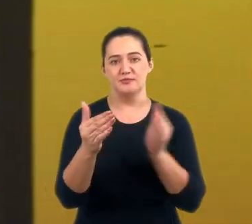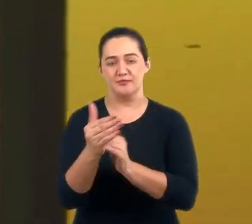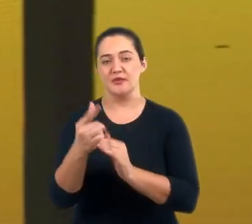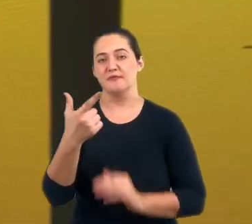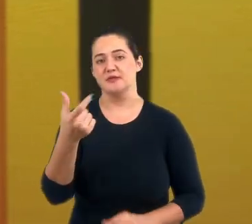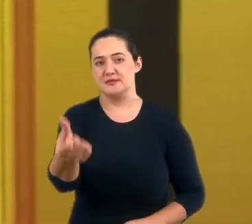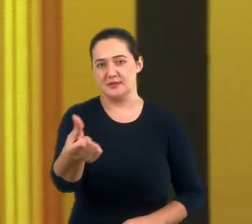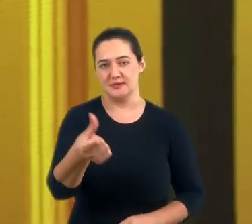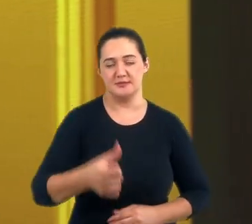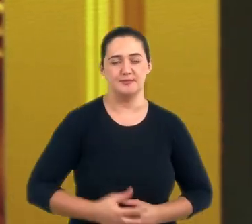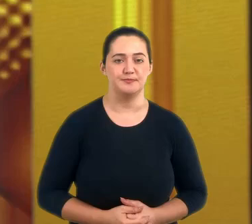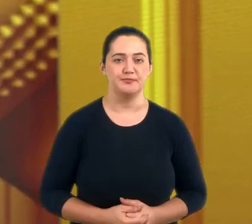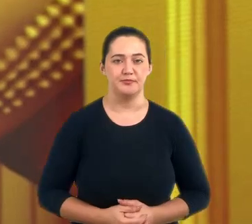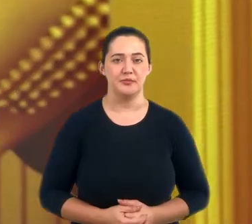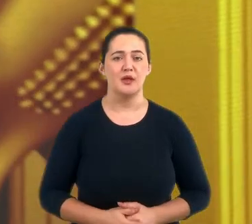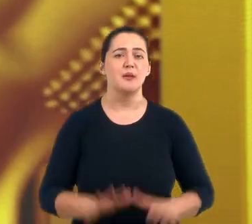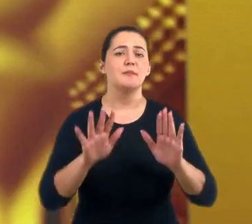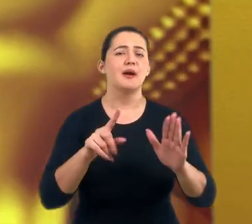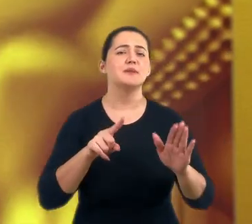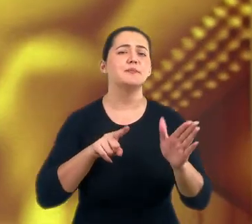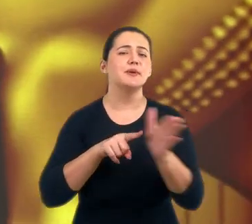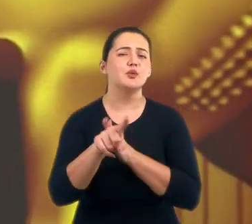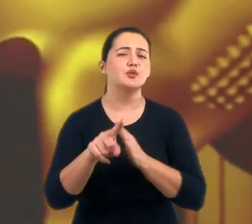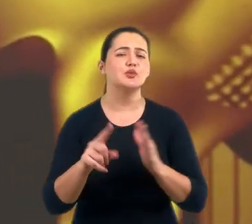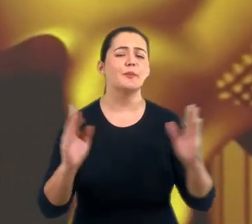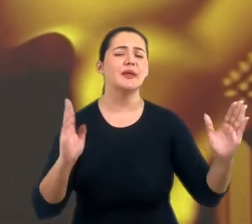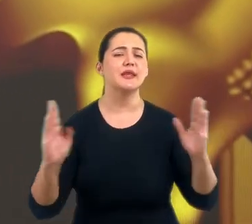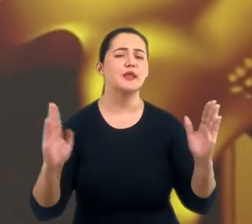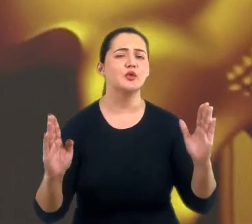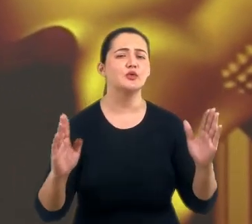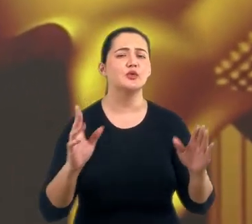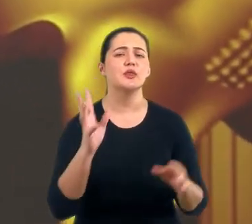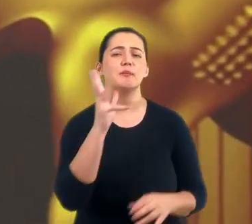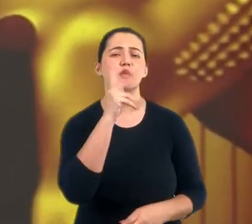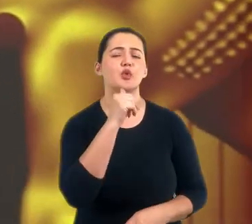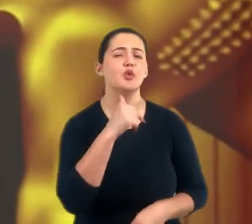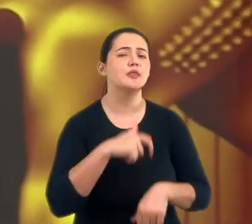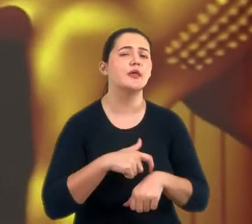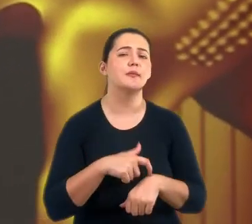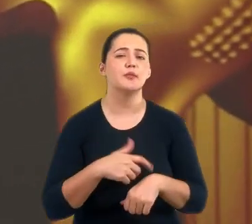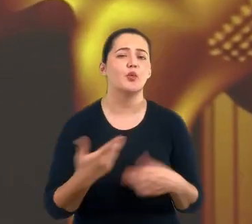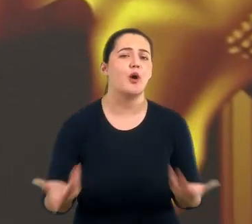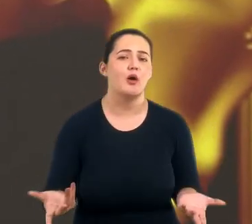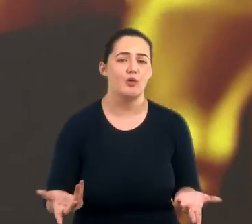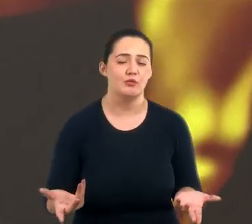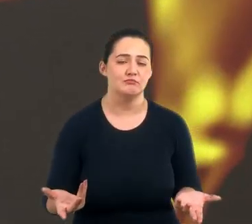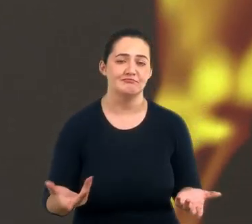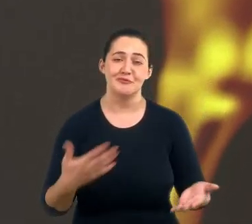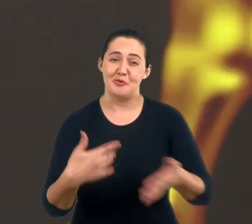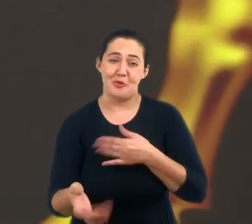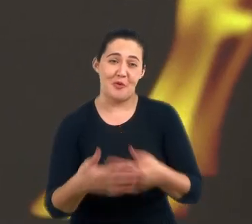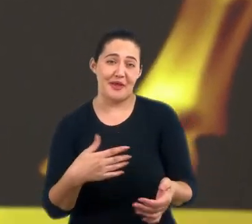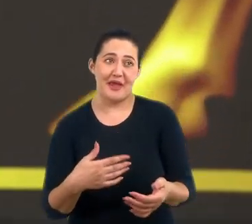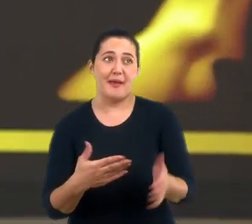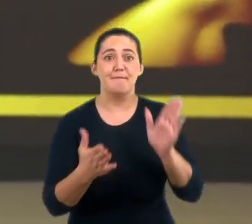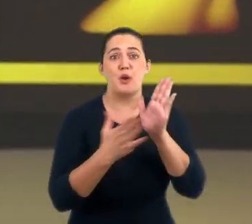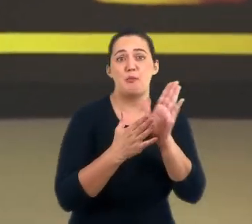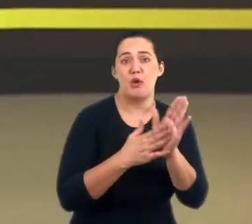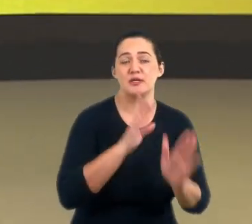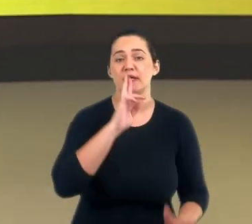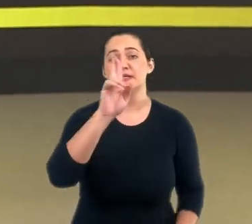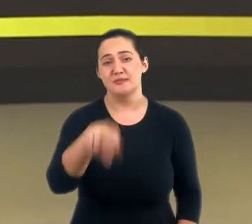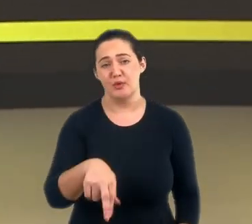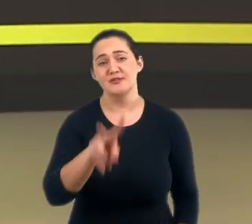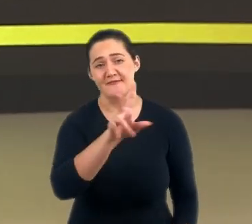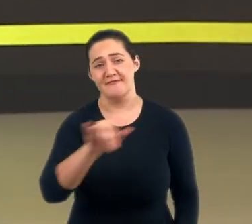é, quanto tempo levou tudo isto? Qualquer proposta que eu fizer aqui será hipotética, porque,